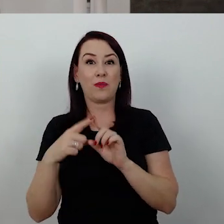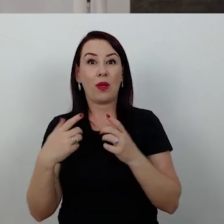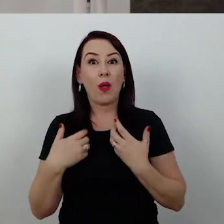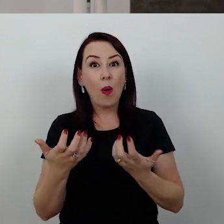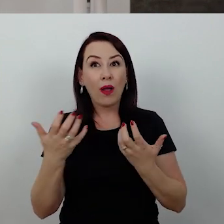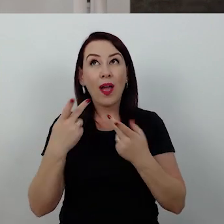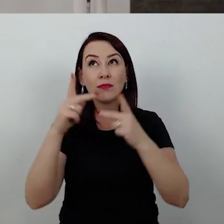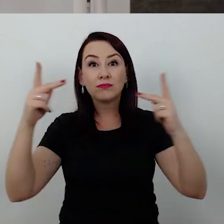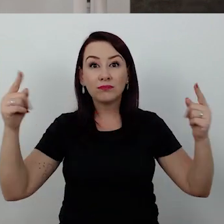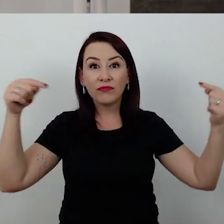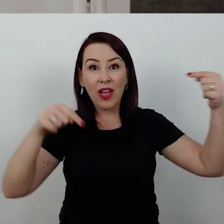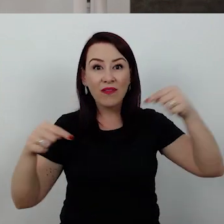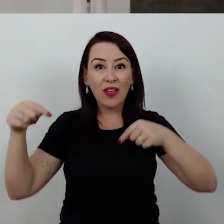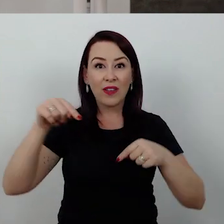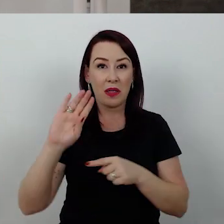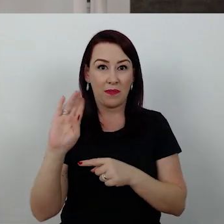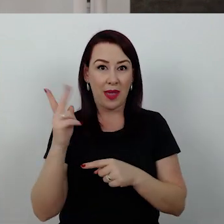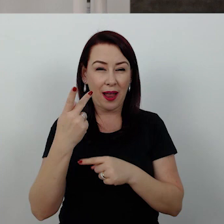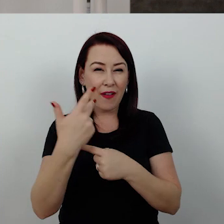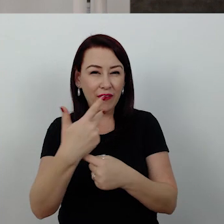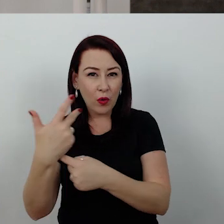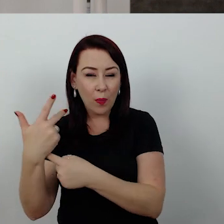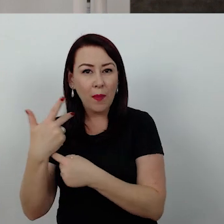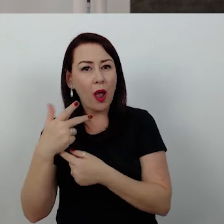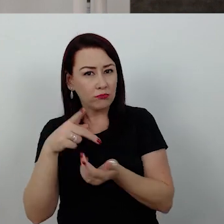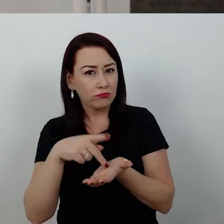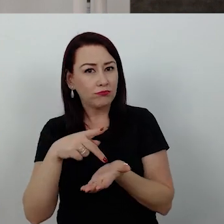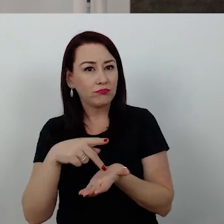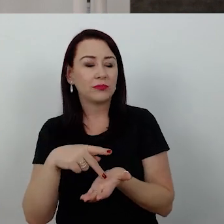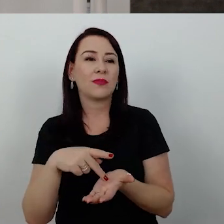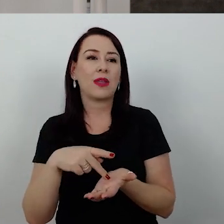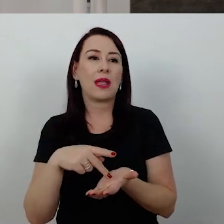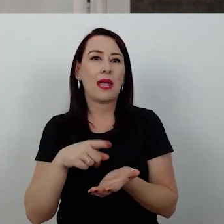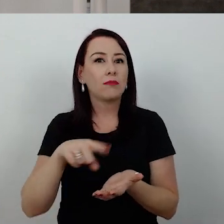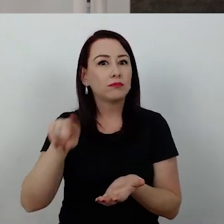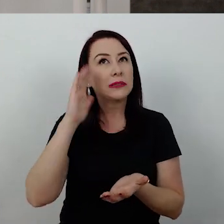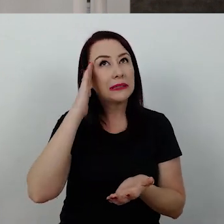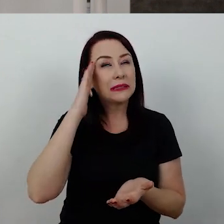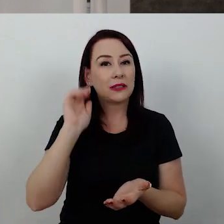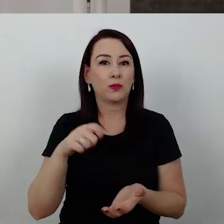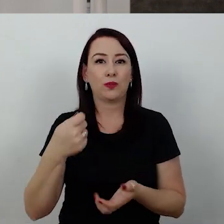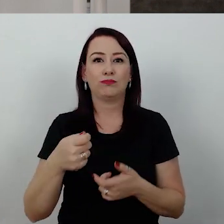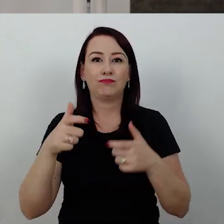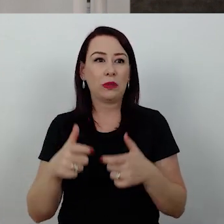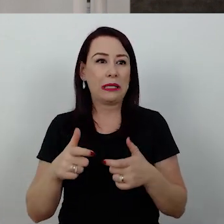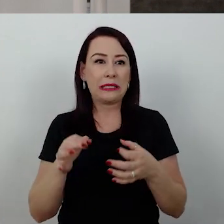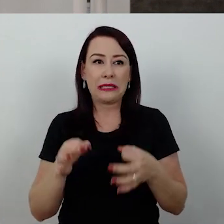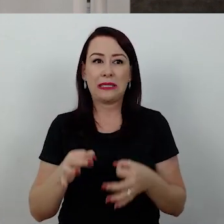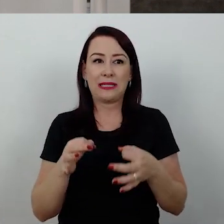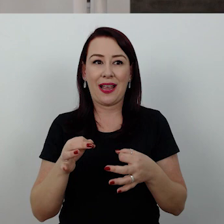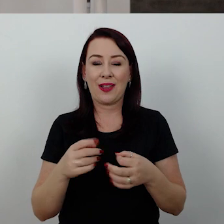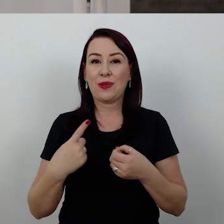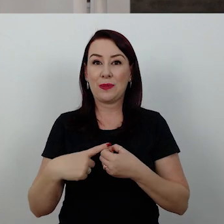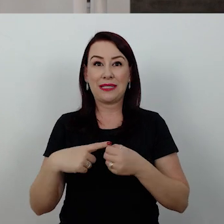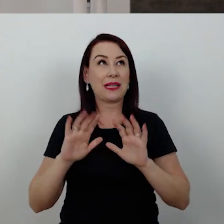atrair filmagens para BH. BH, a gente realmente fala hoje com um lugar muito certo, que é uma